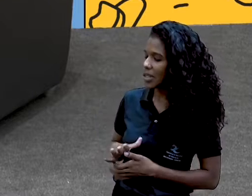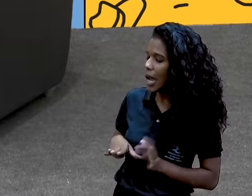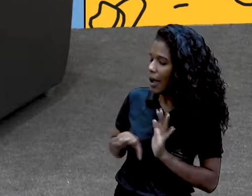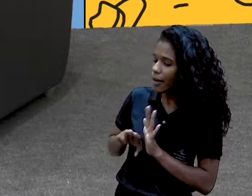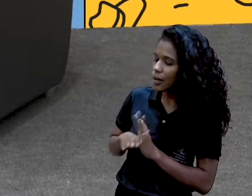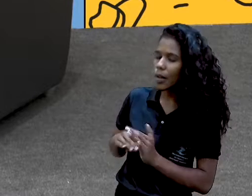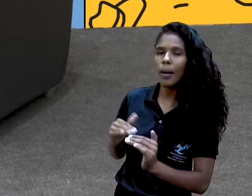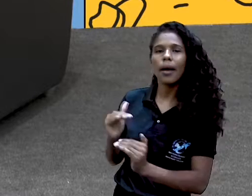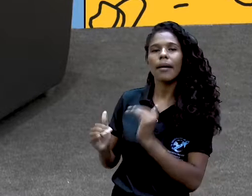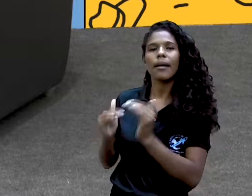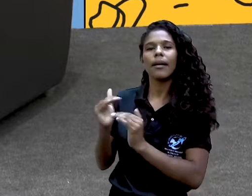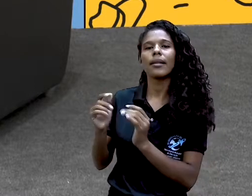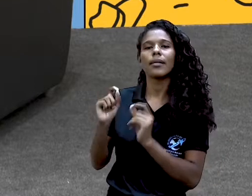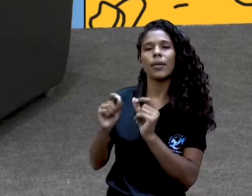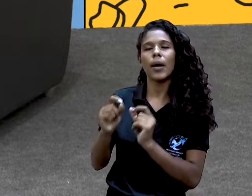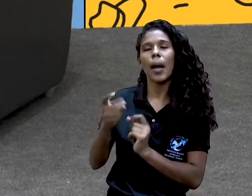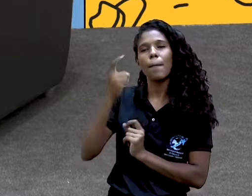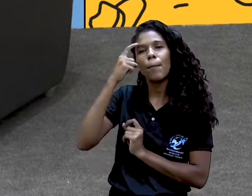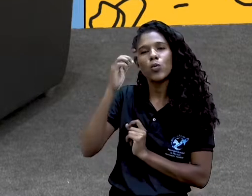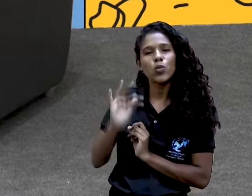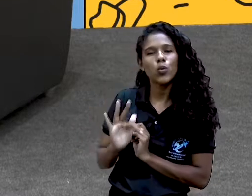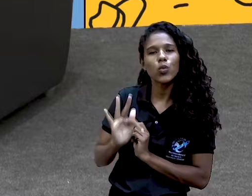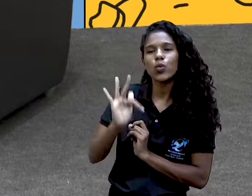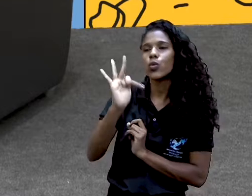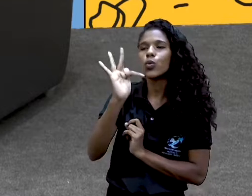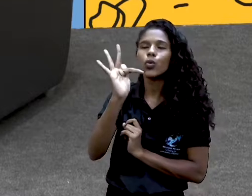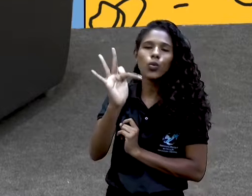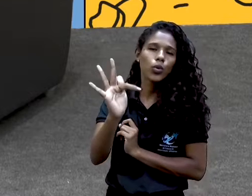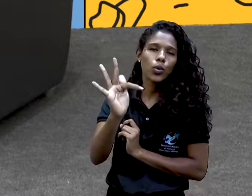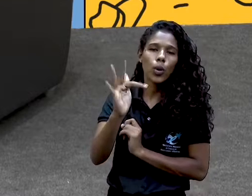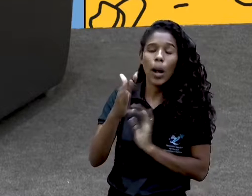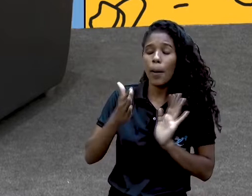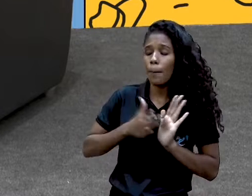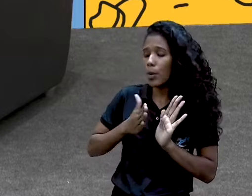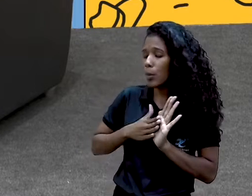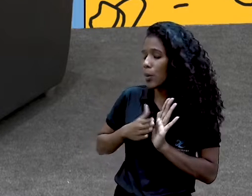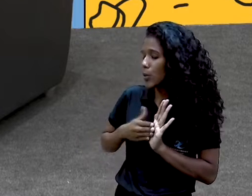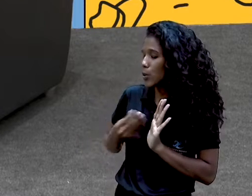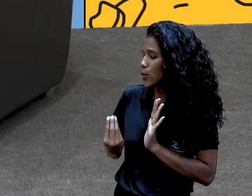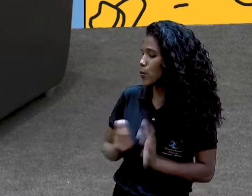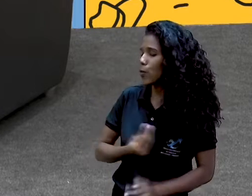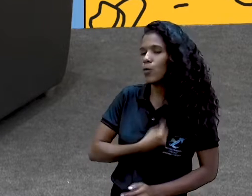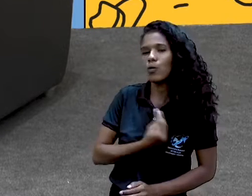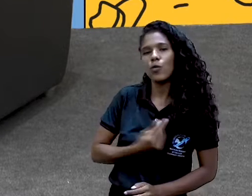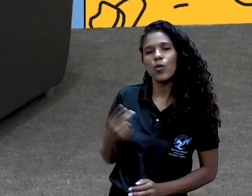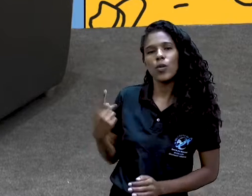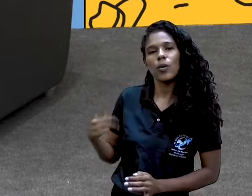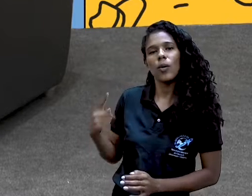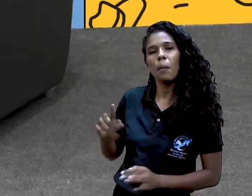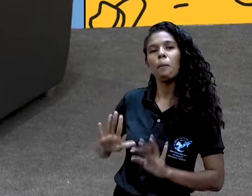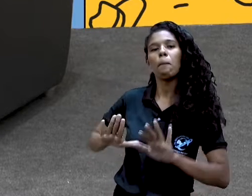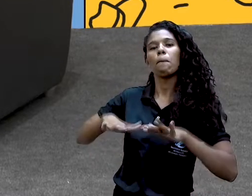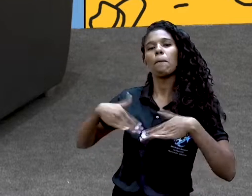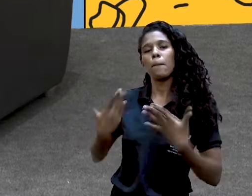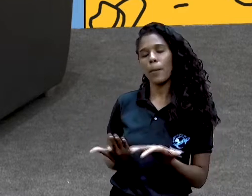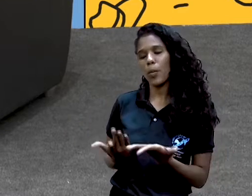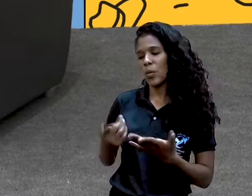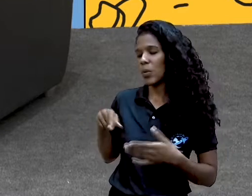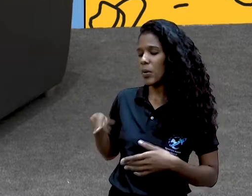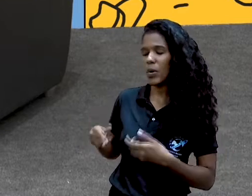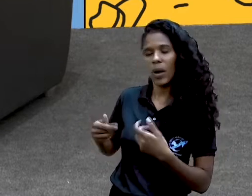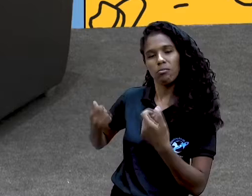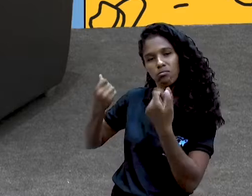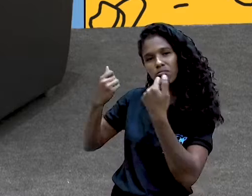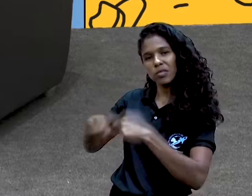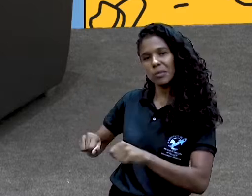Para o seu projeto de vida. A gente vai desenvolver também a capacidade de um comportamento diante